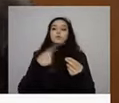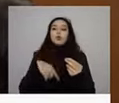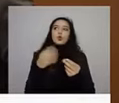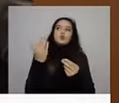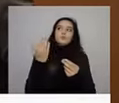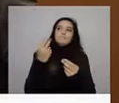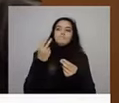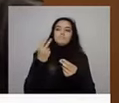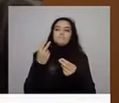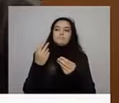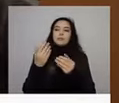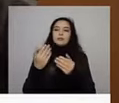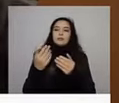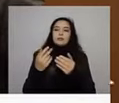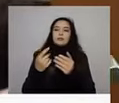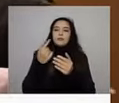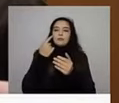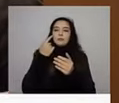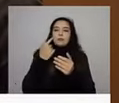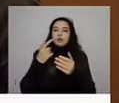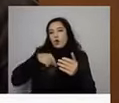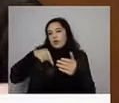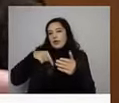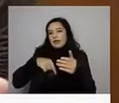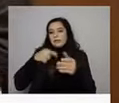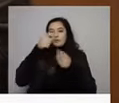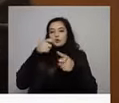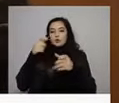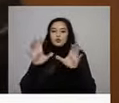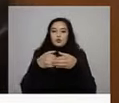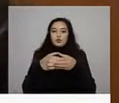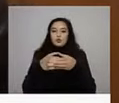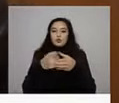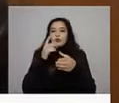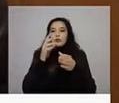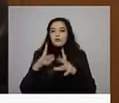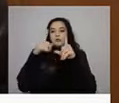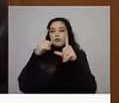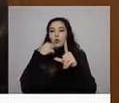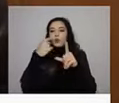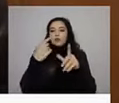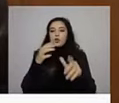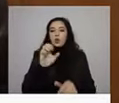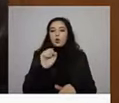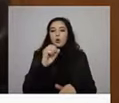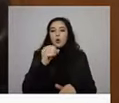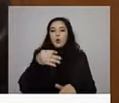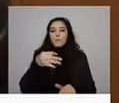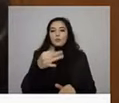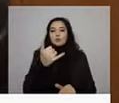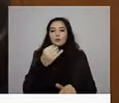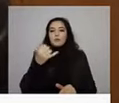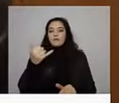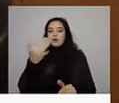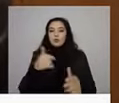ainda não tínhamos eleitos de Avelino Oeiras nesta Assembleia, fomos ver as GOPs de 2021 e nessas GOPs lançavam-se um